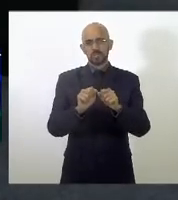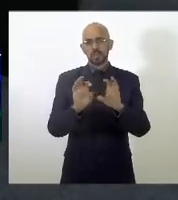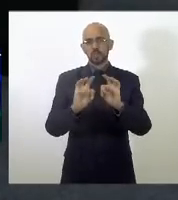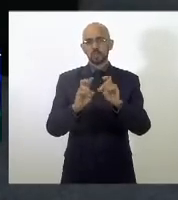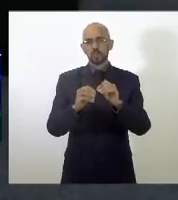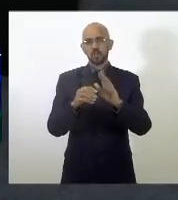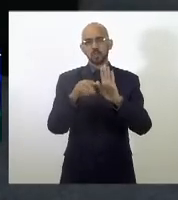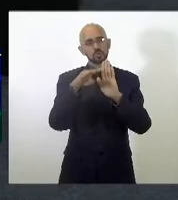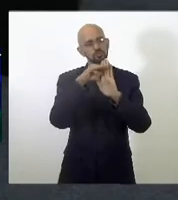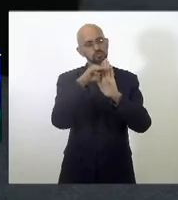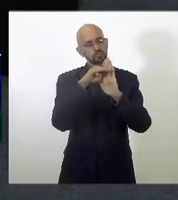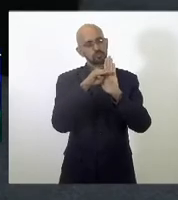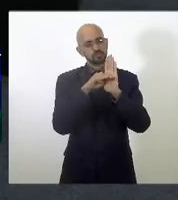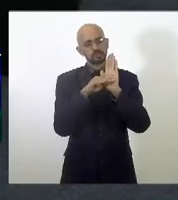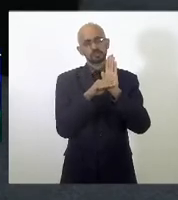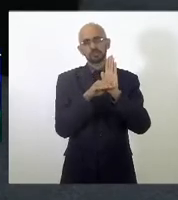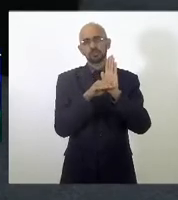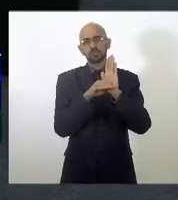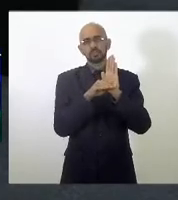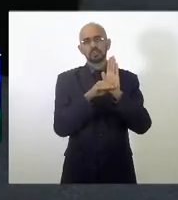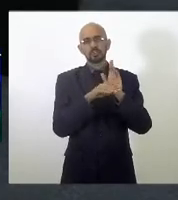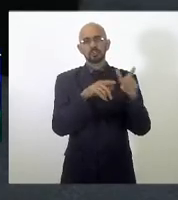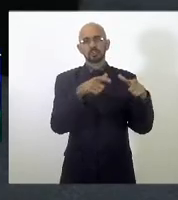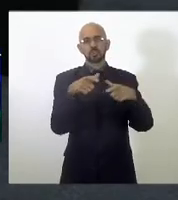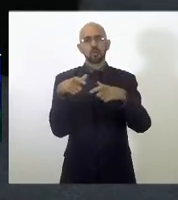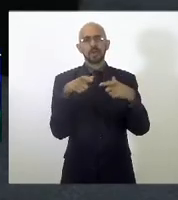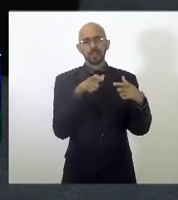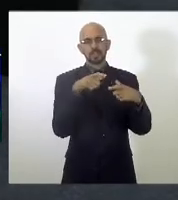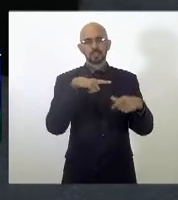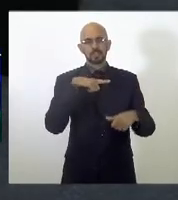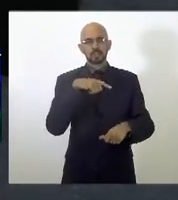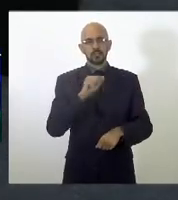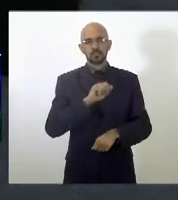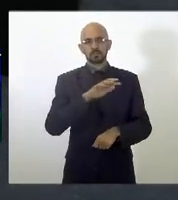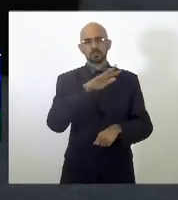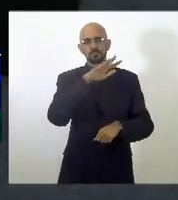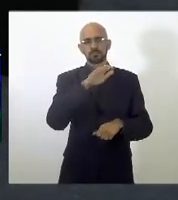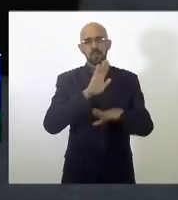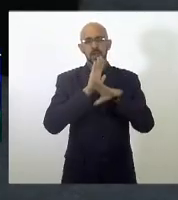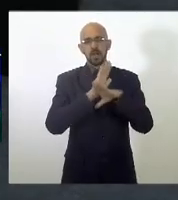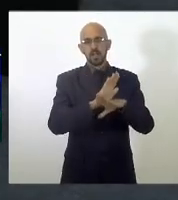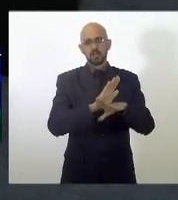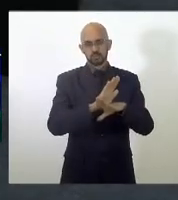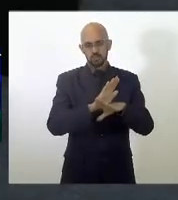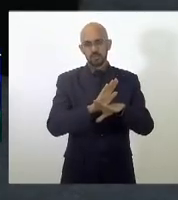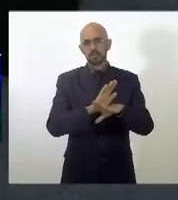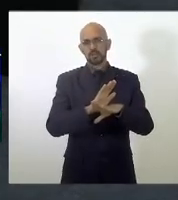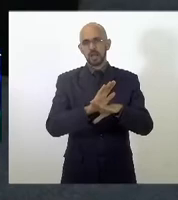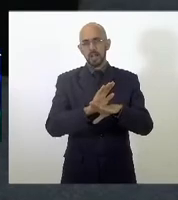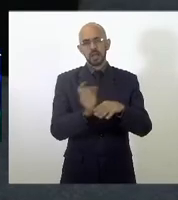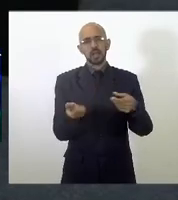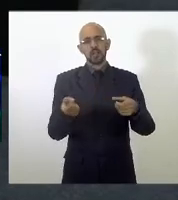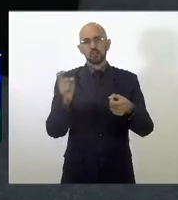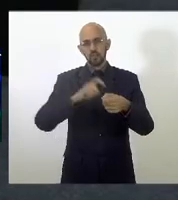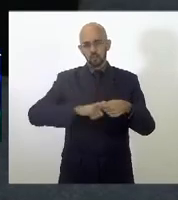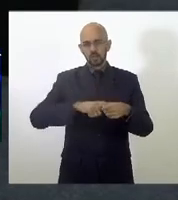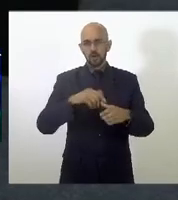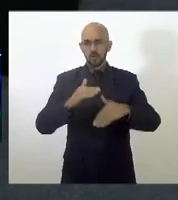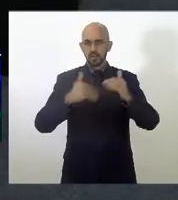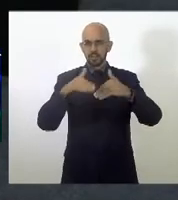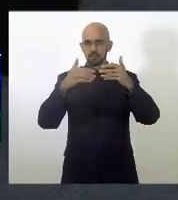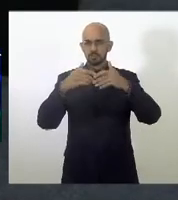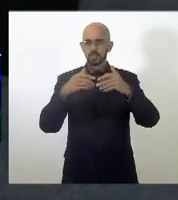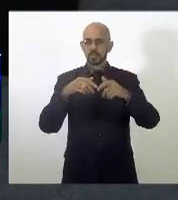dos equipamentos existentes nesses territórios, nas mais diferentes áreas, para favorecer a retomada ou a implementação de